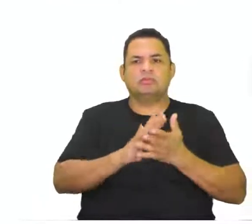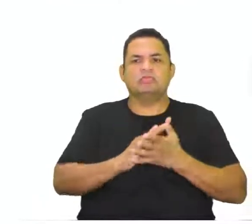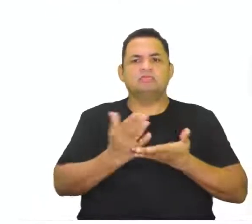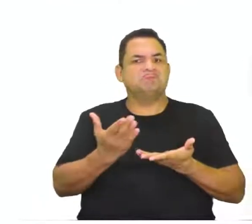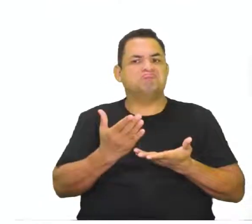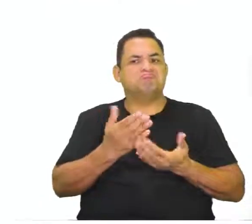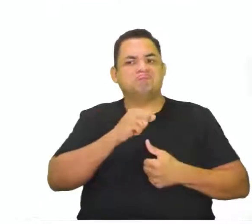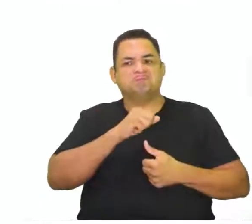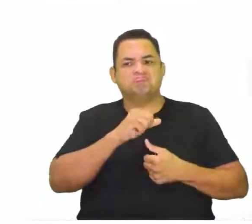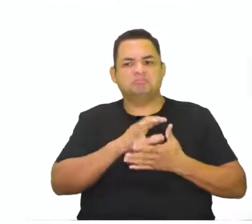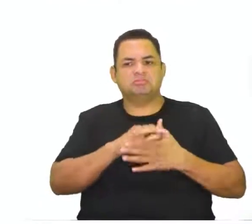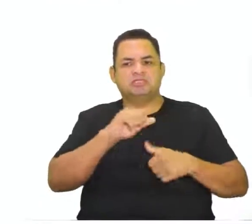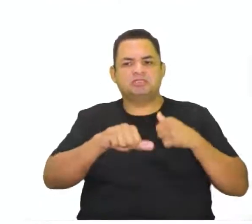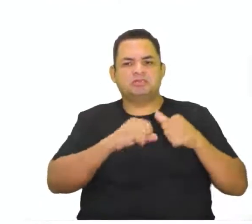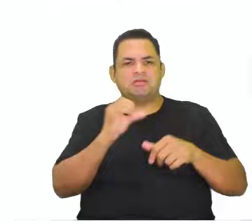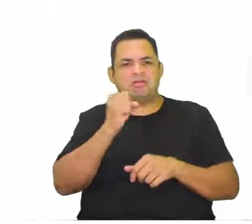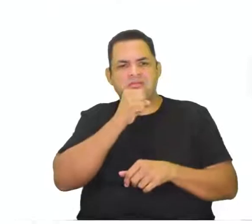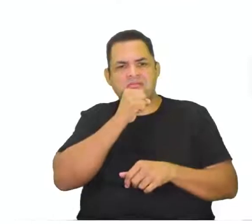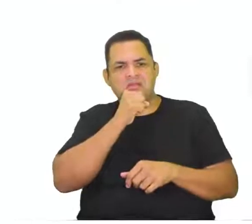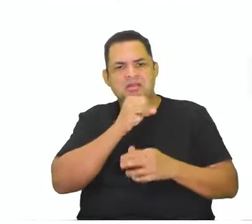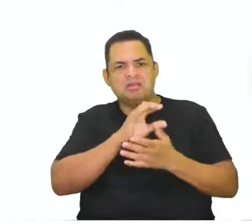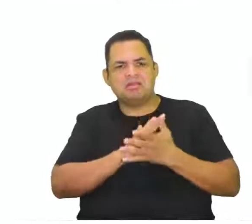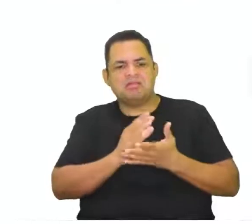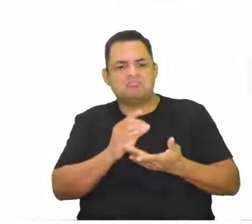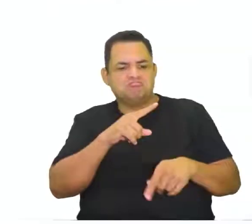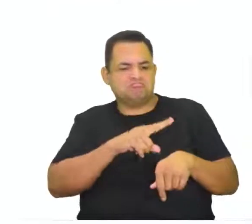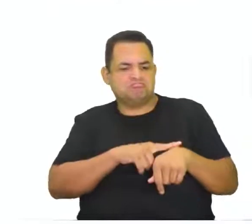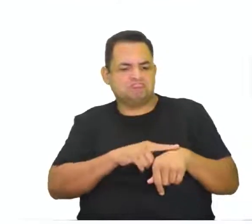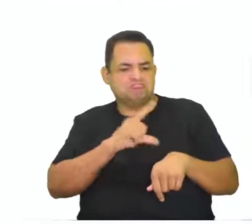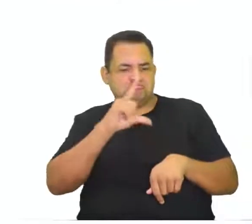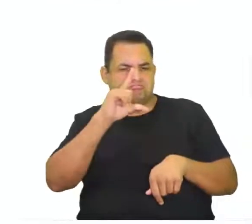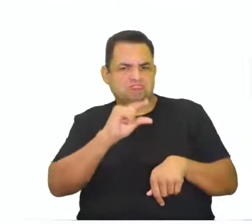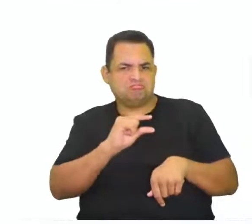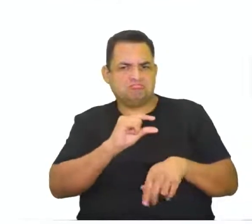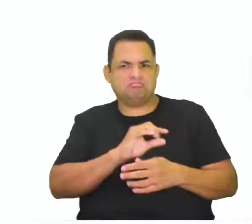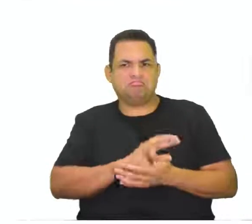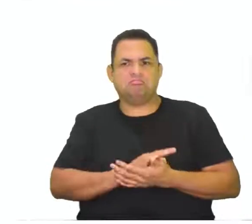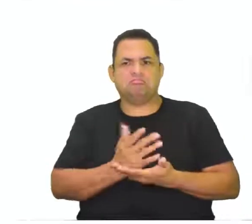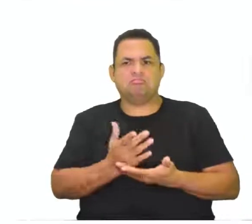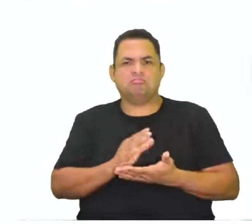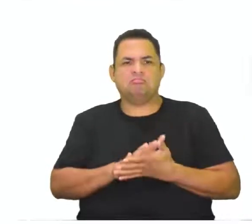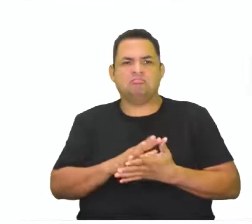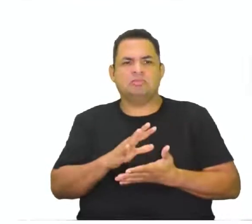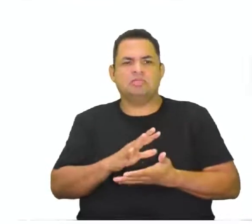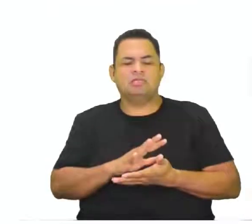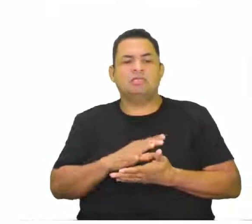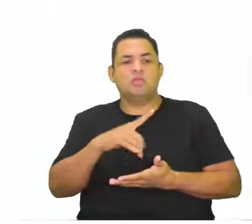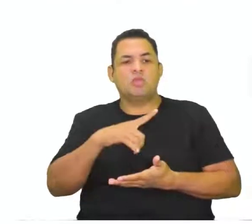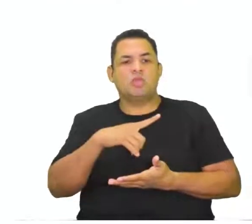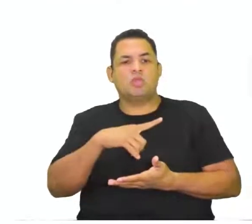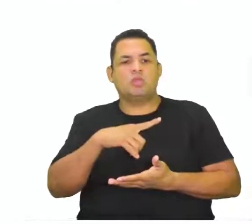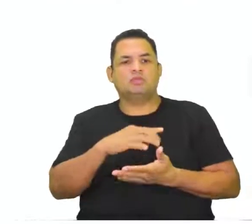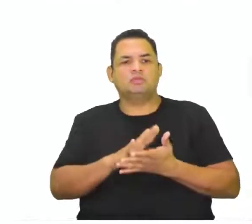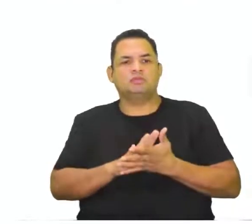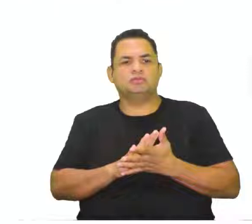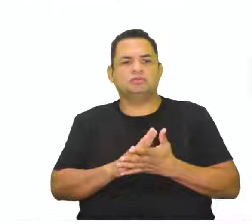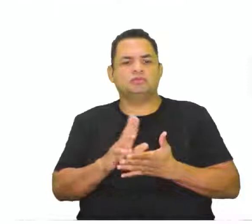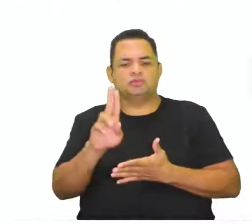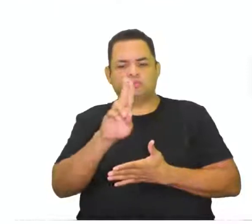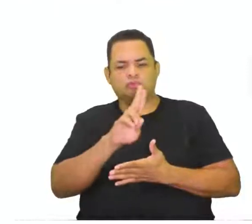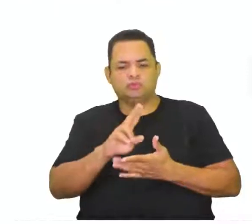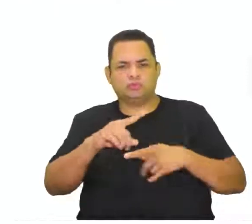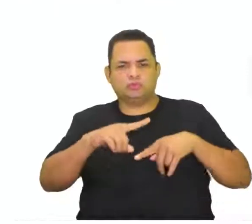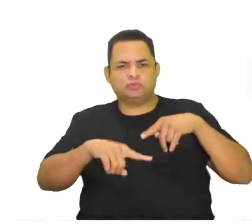se tornando ultrapassados em um curto espaço de tempo, o que leva a um elevado fluxo de consumo